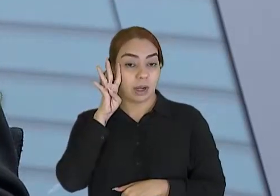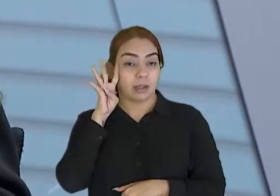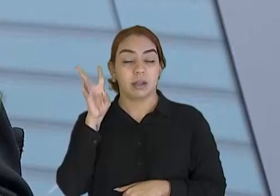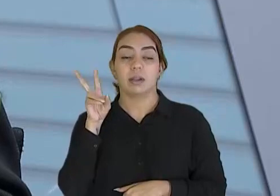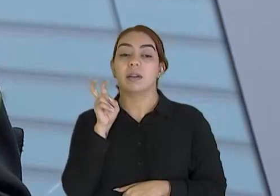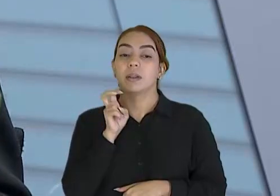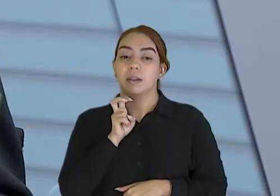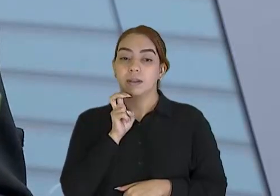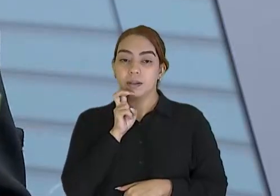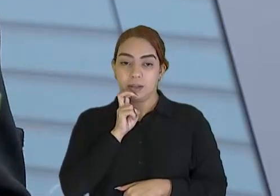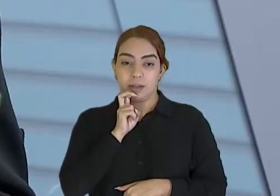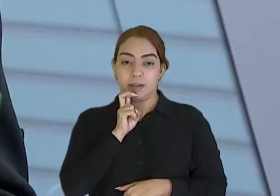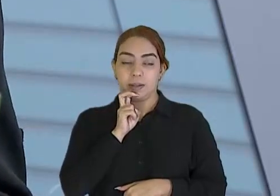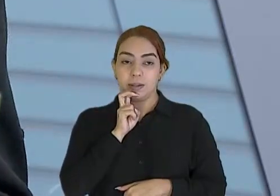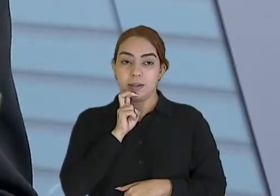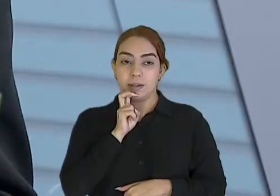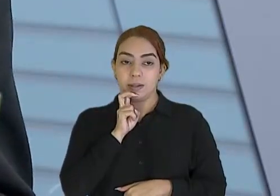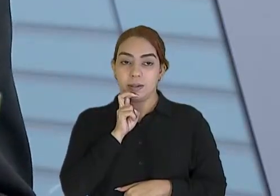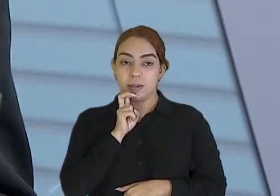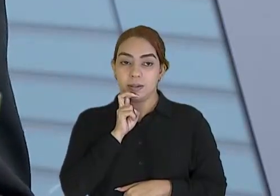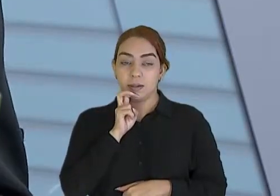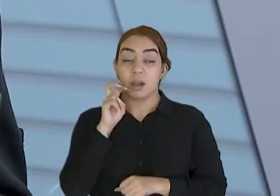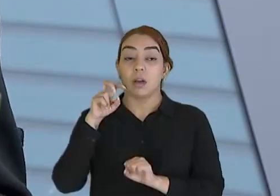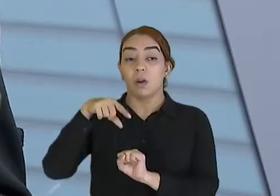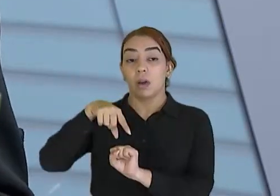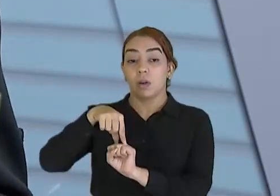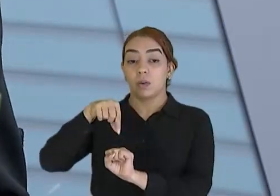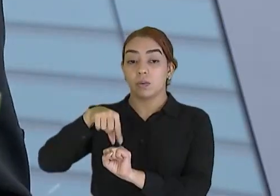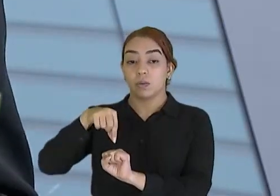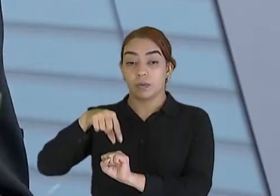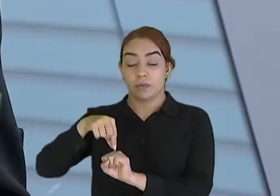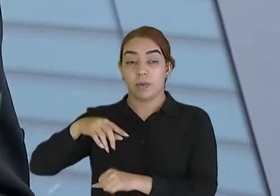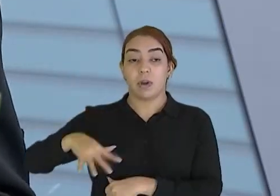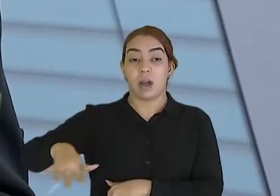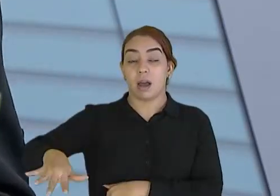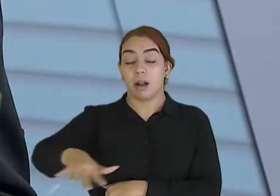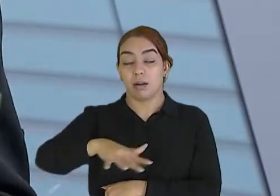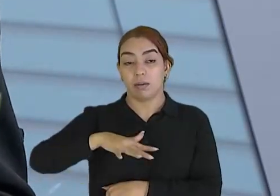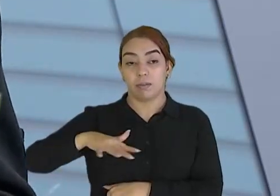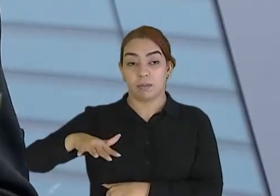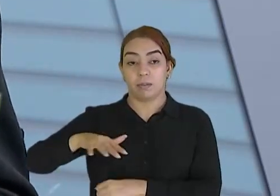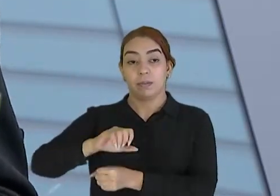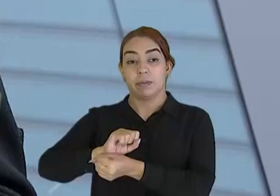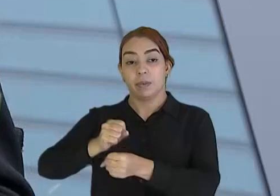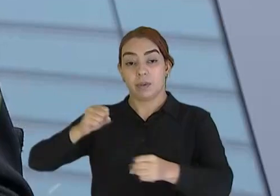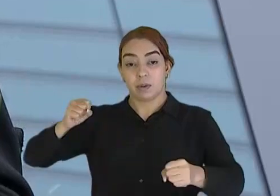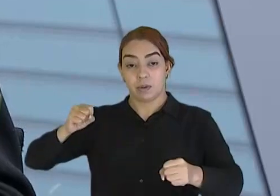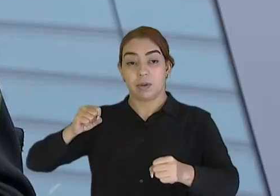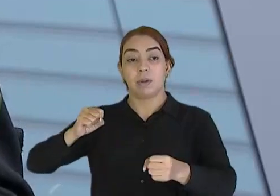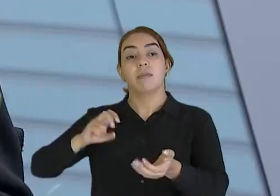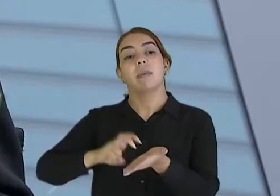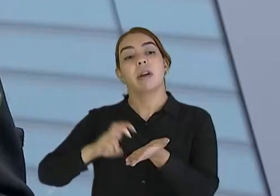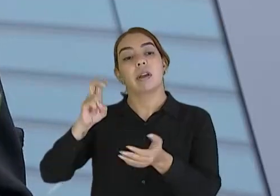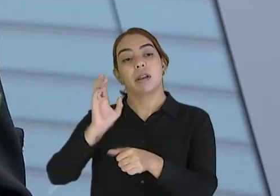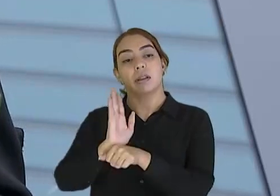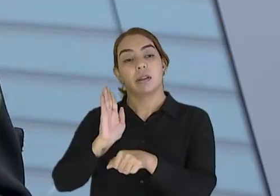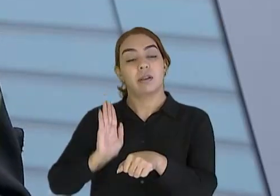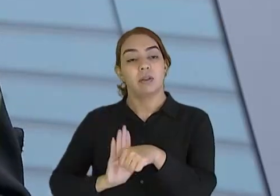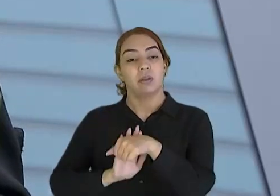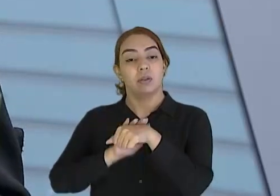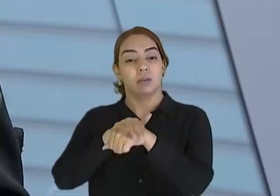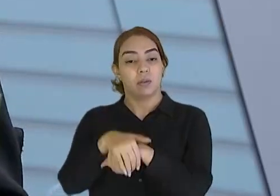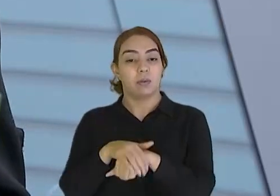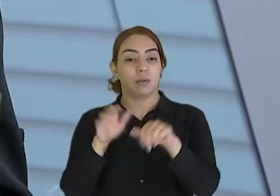quinta, dia 6, no campus da Unifor, né, ali na Água Fria, ali, né, manhã, tarde e noite. O tema